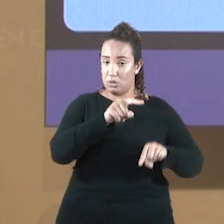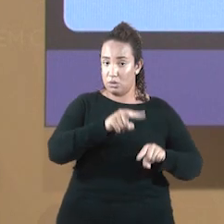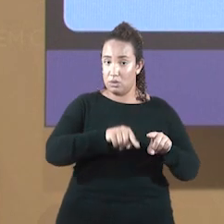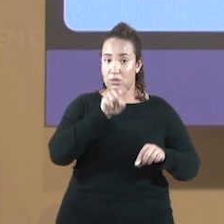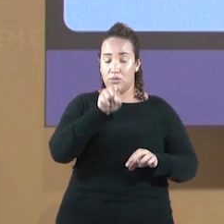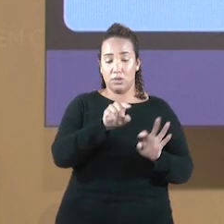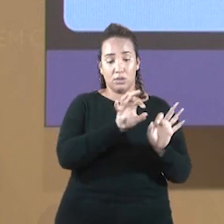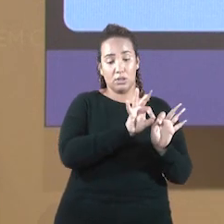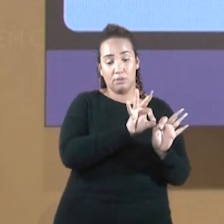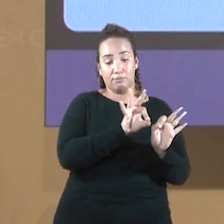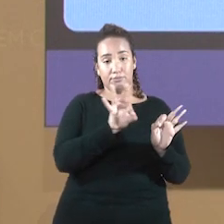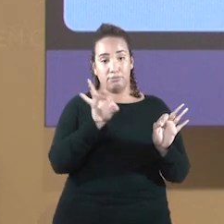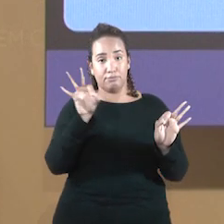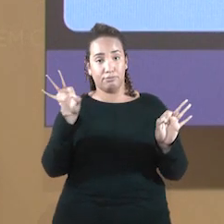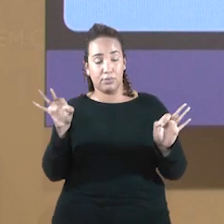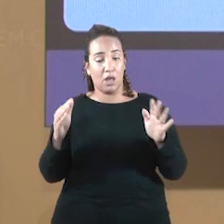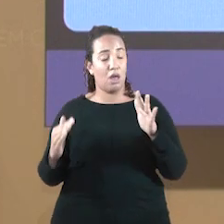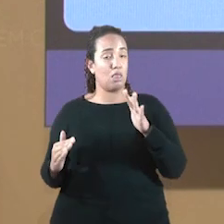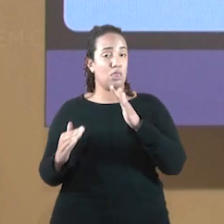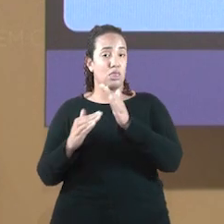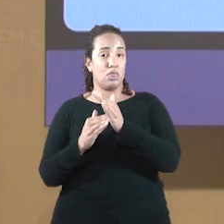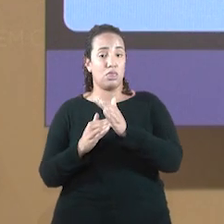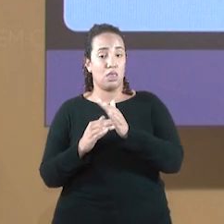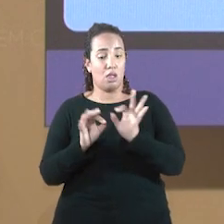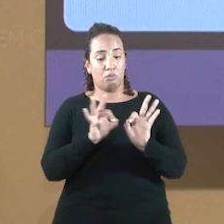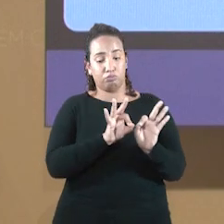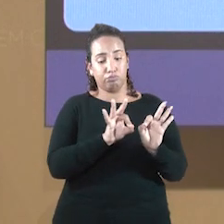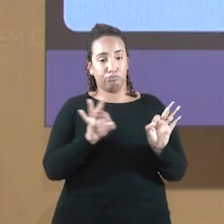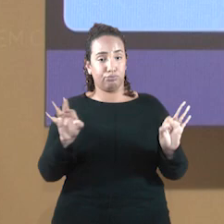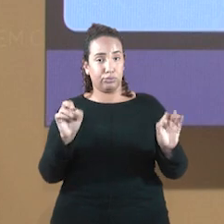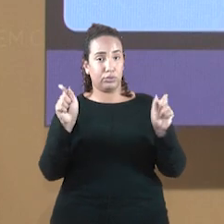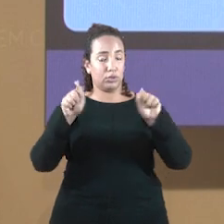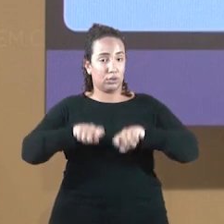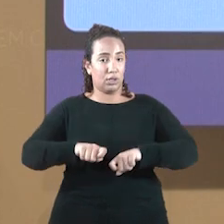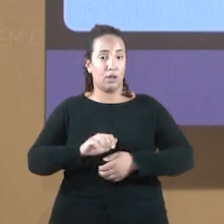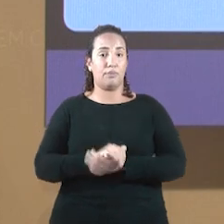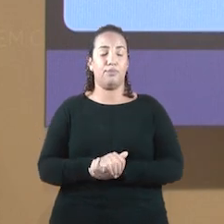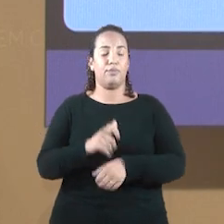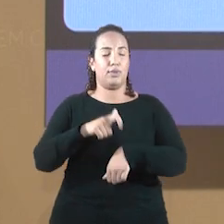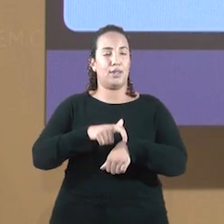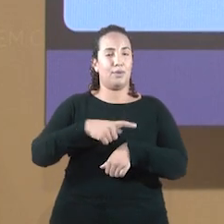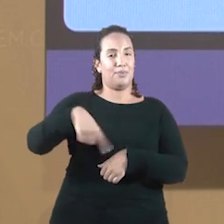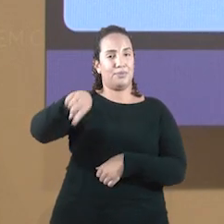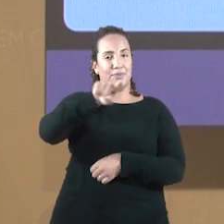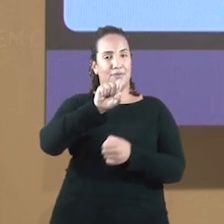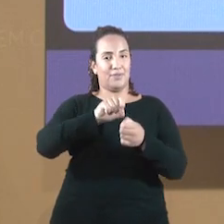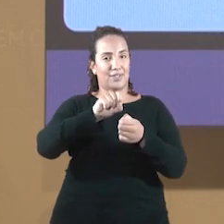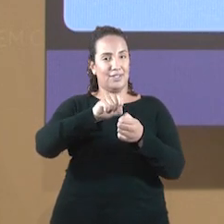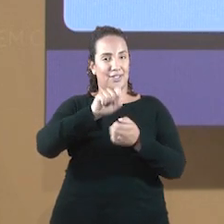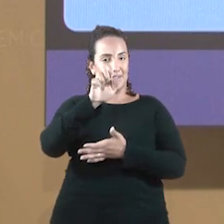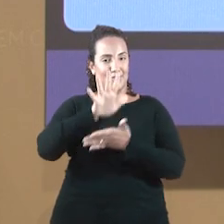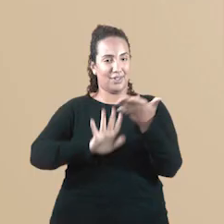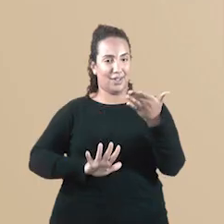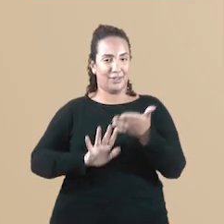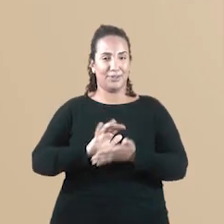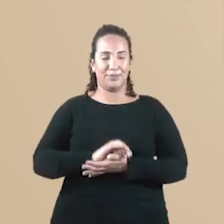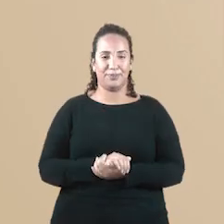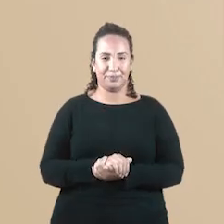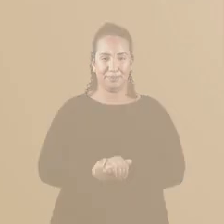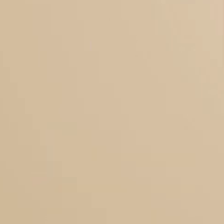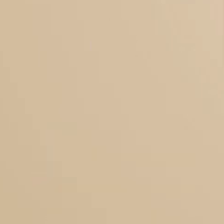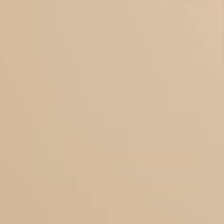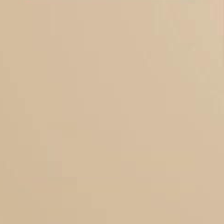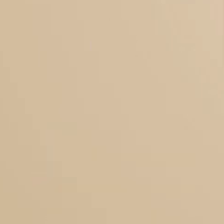irá medir até que número o seu comprimento consegue ir. Vou te dar um tempo para fazer suas medições.